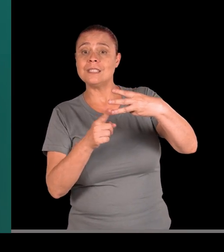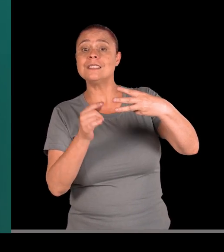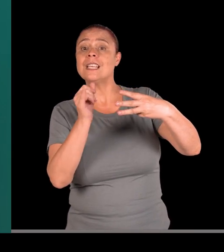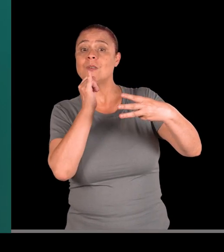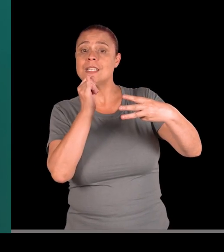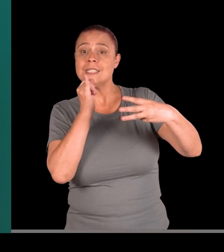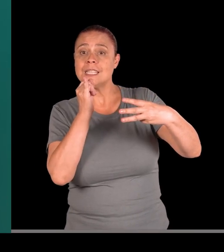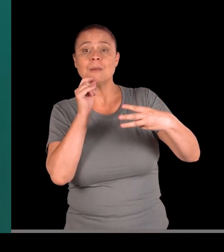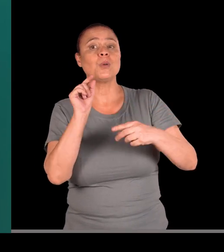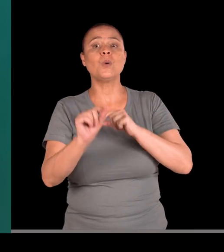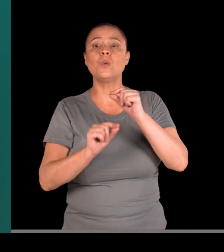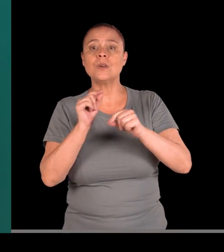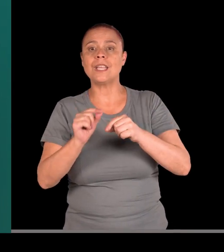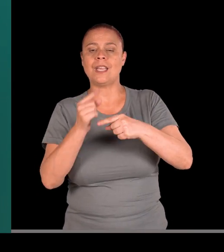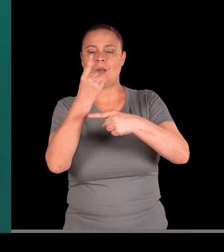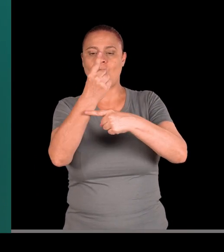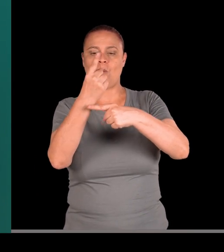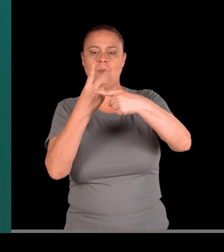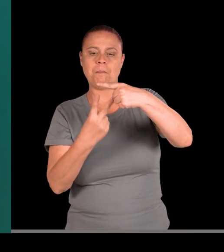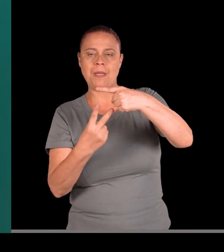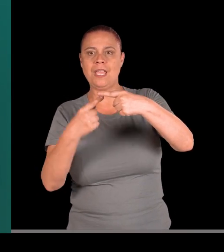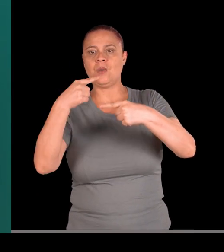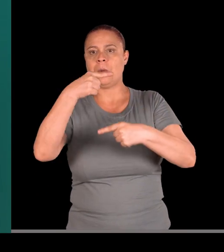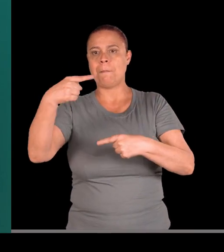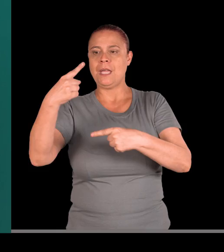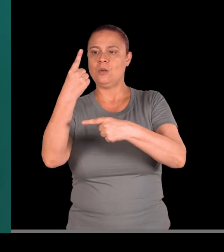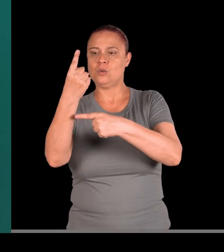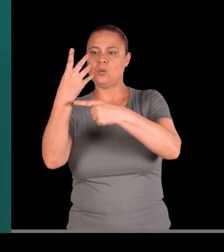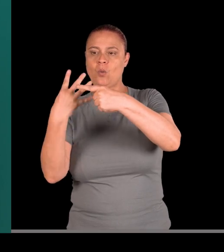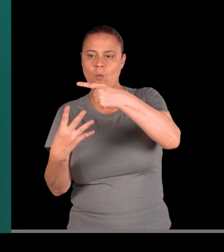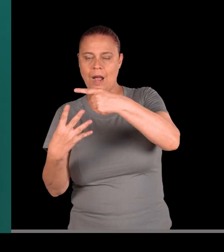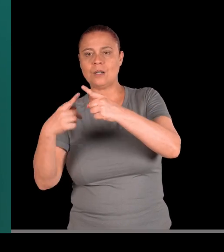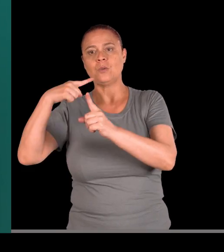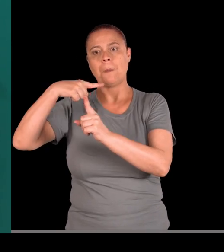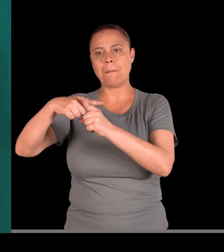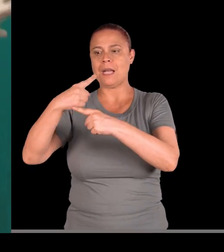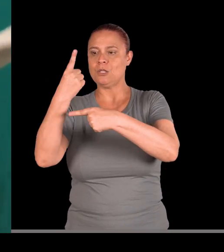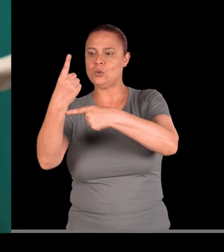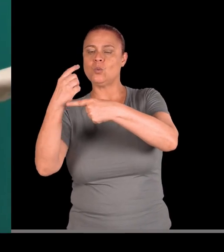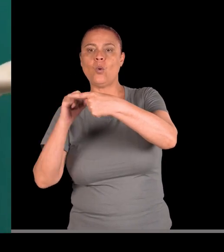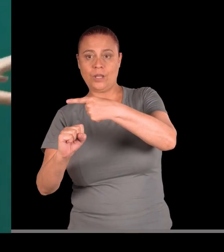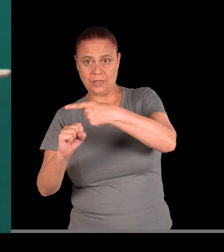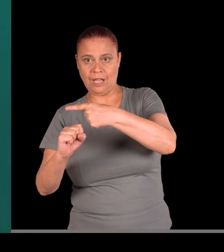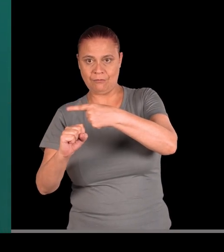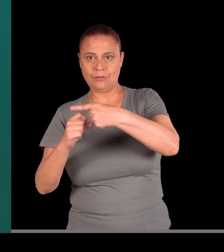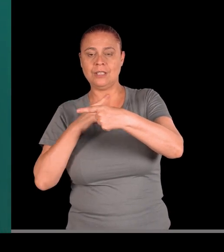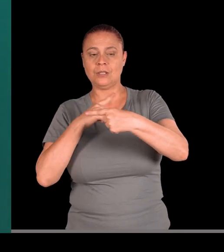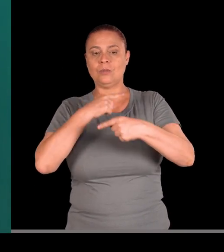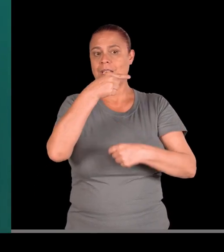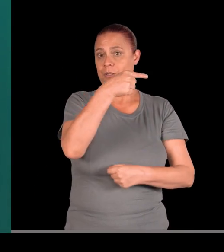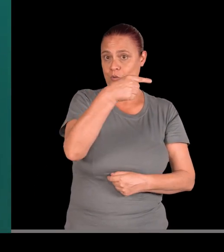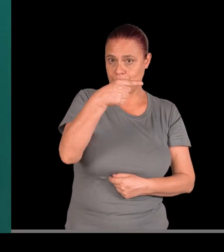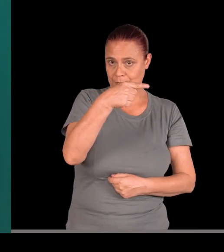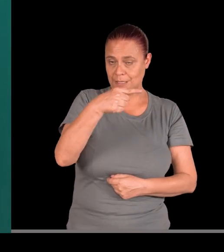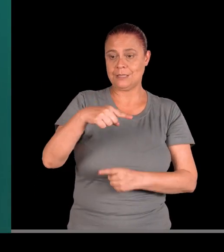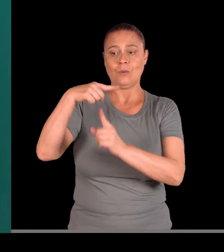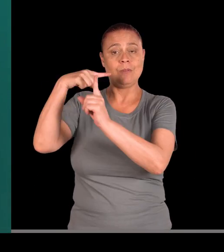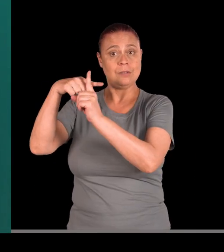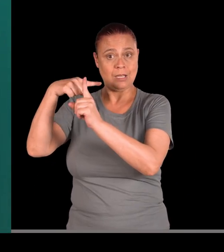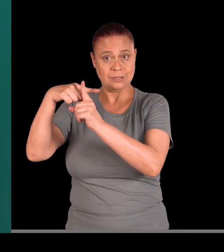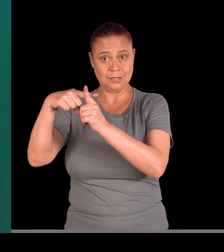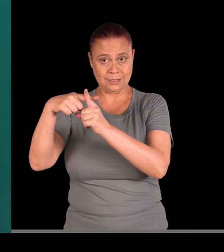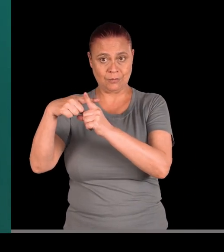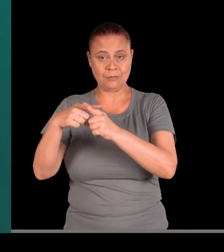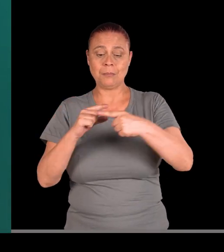terceiro e último exemplo, nós temos meio menos 1/4 mais 1/8. Então, eu tenho uma subtração e